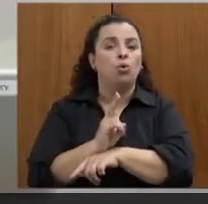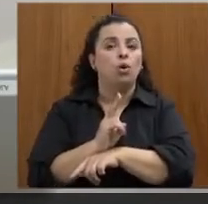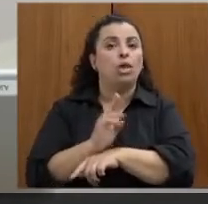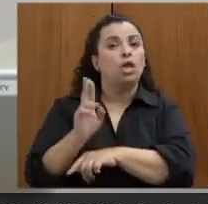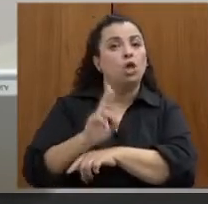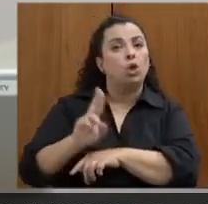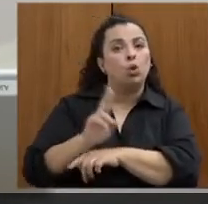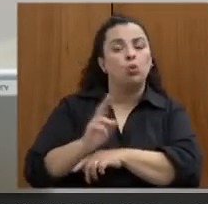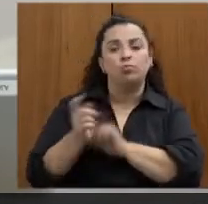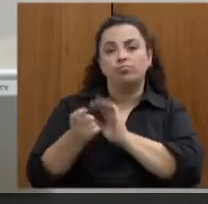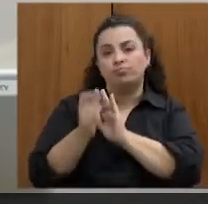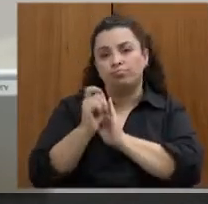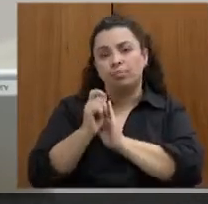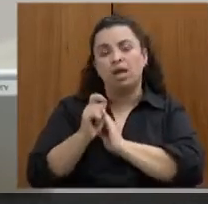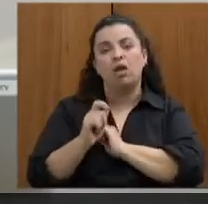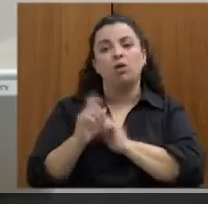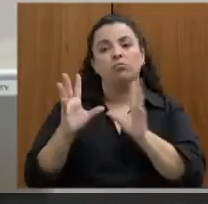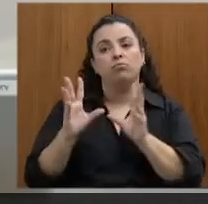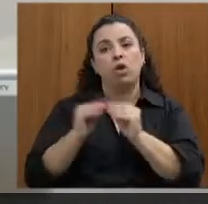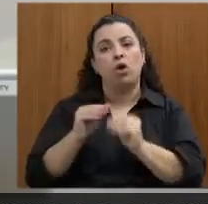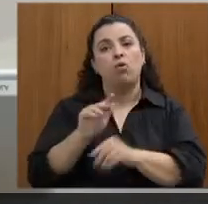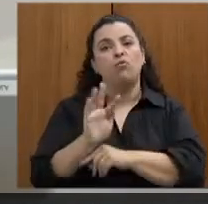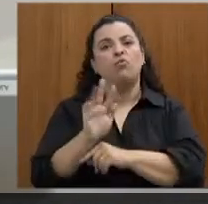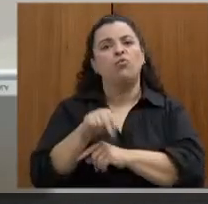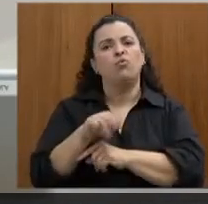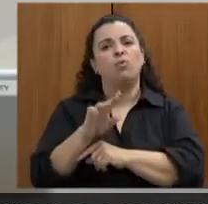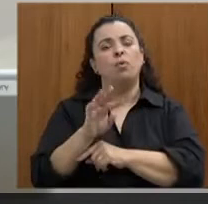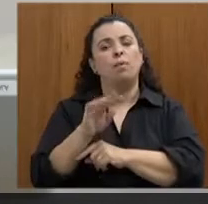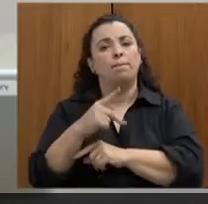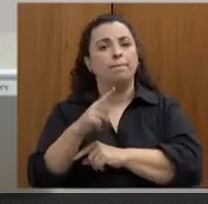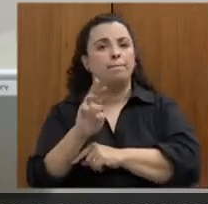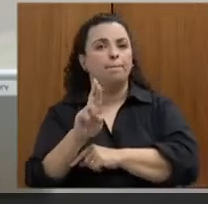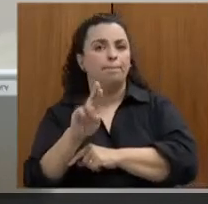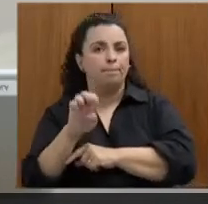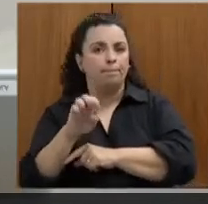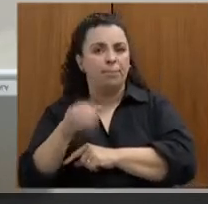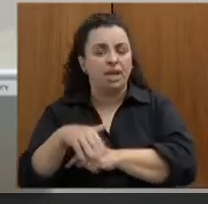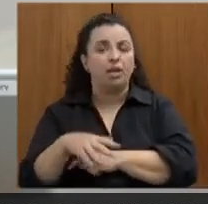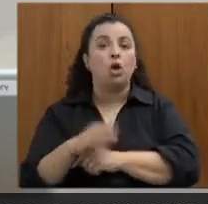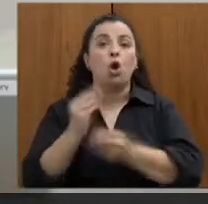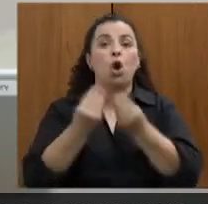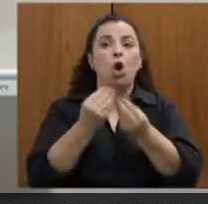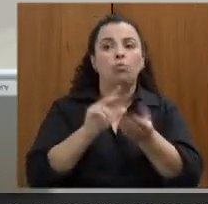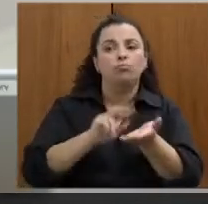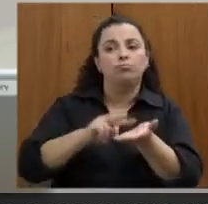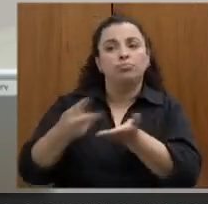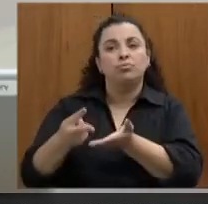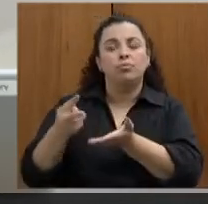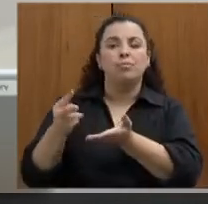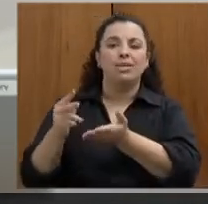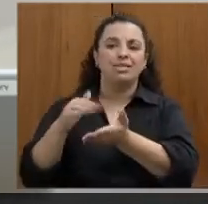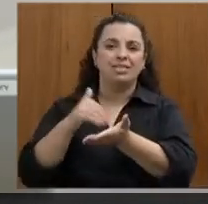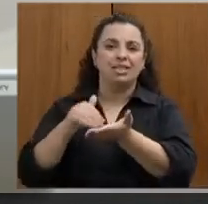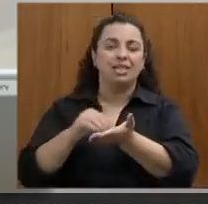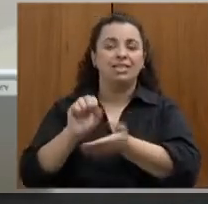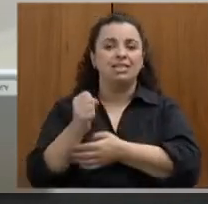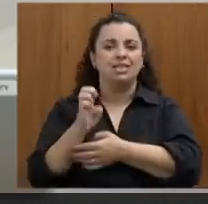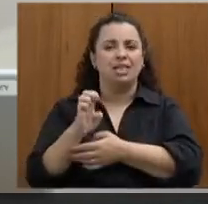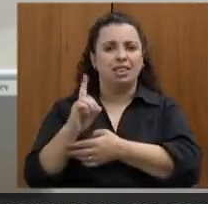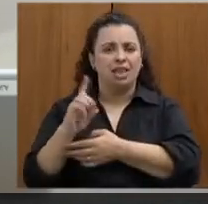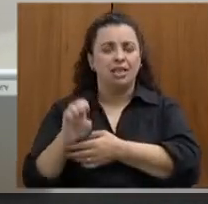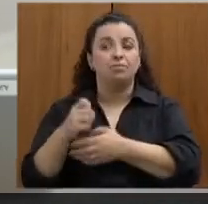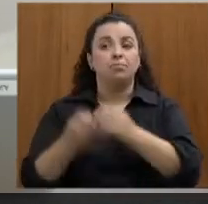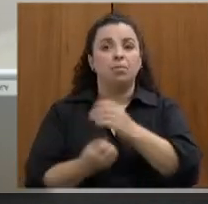Entorpecentes, FUNPREM, em particular no tocante ao repasse de recursos para a SEDESE, a fim de implementar políticas públicas